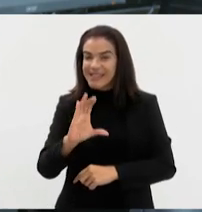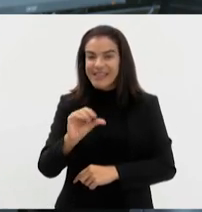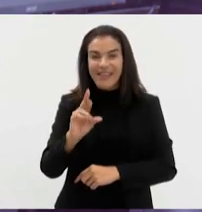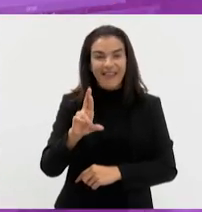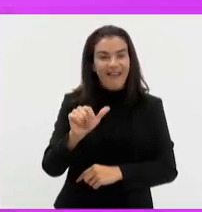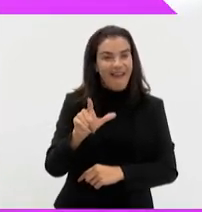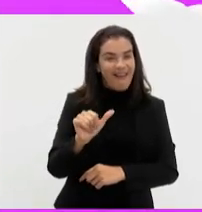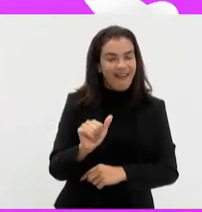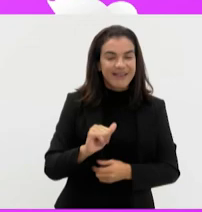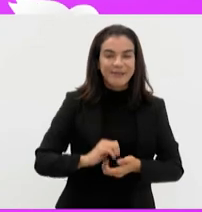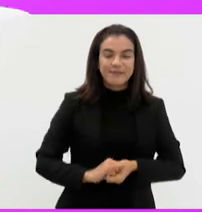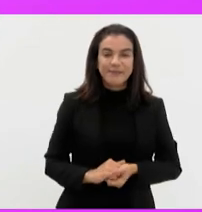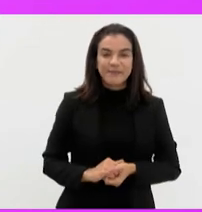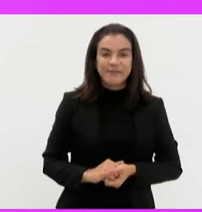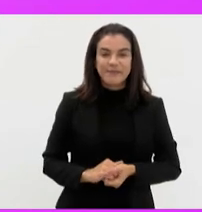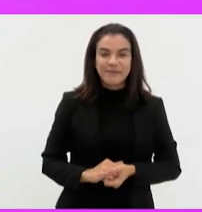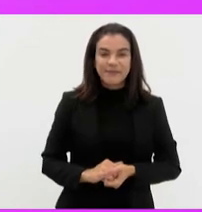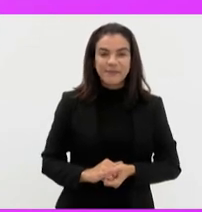Machado.